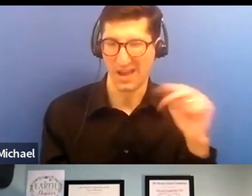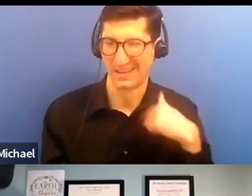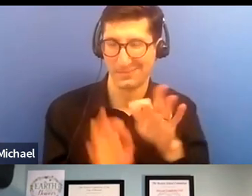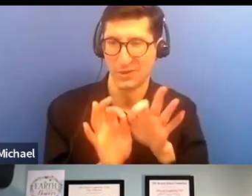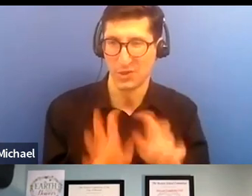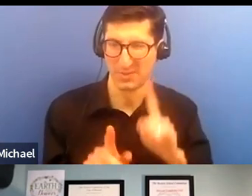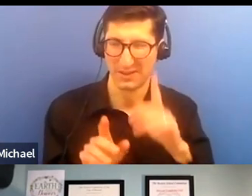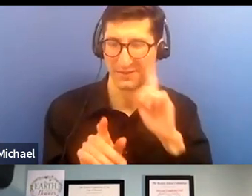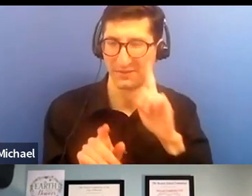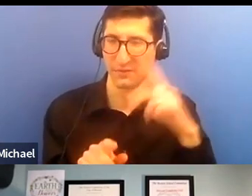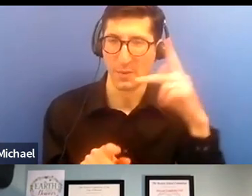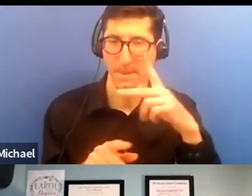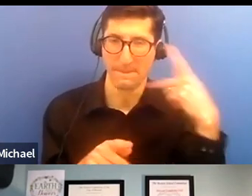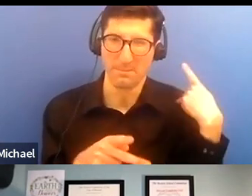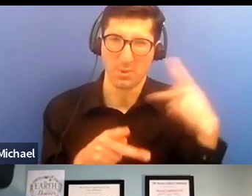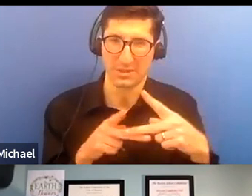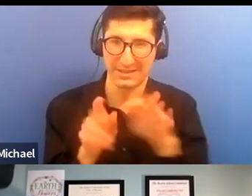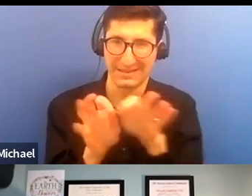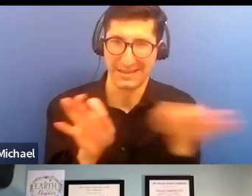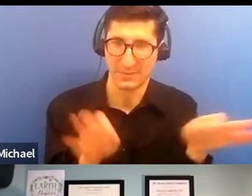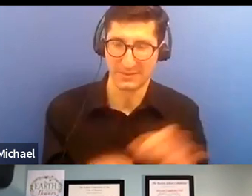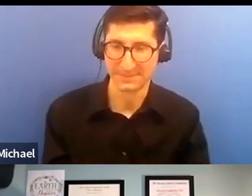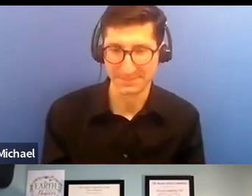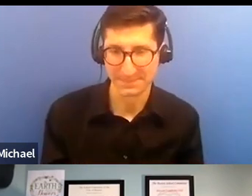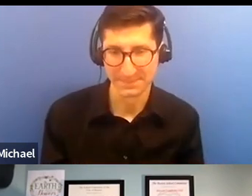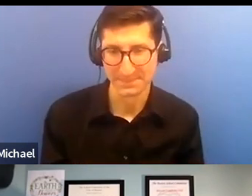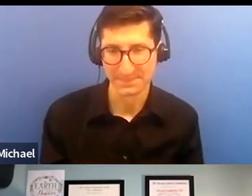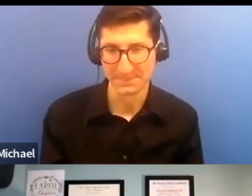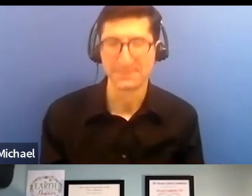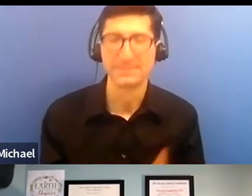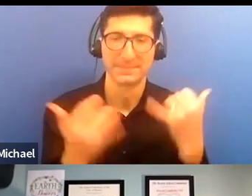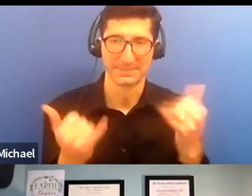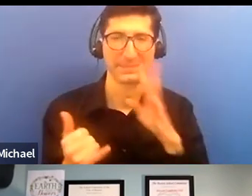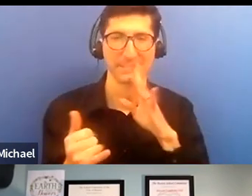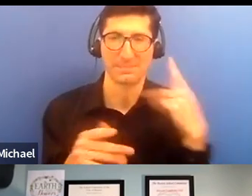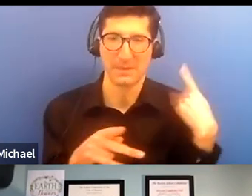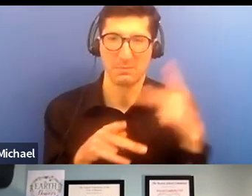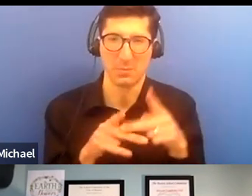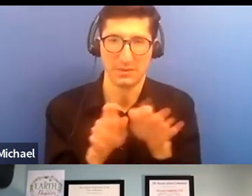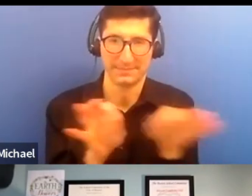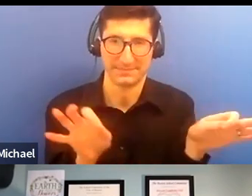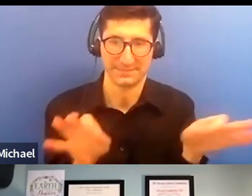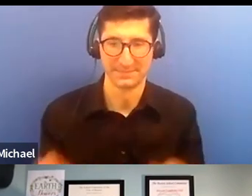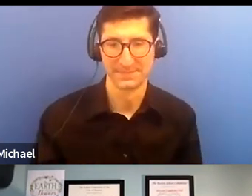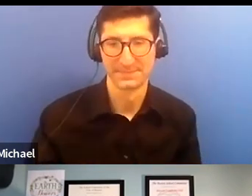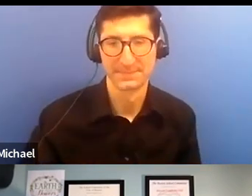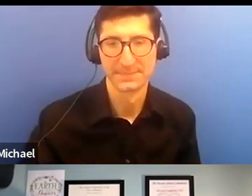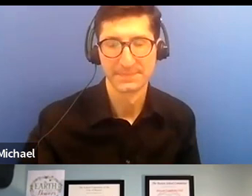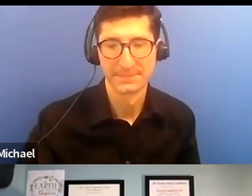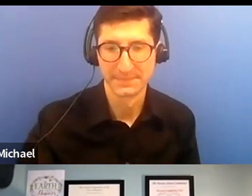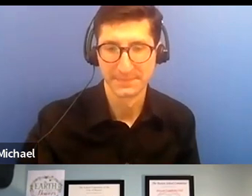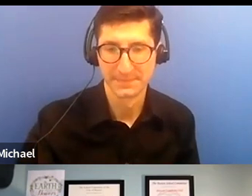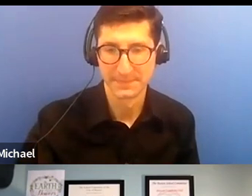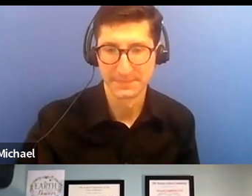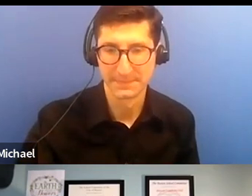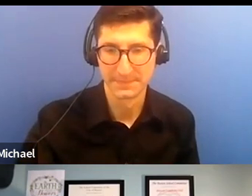Boa tarde a todos. Meu nome é Juan Bernal. Sou intérprete simultâneo de português, Para acessar o recurso da interpretação,